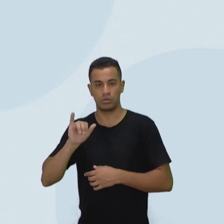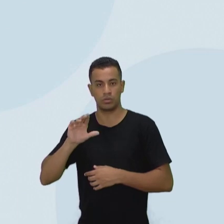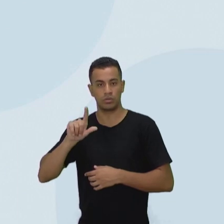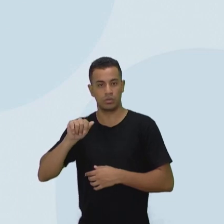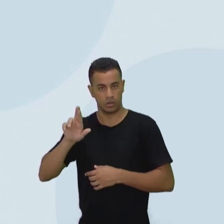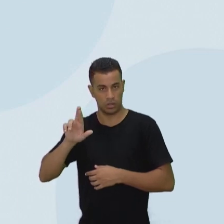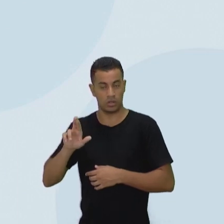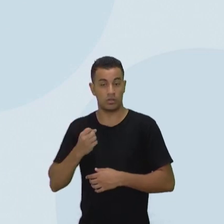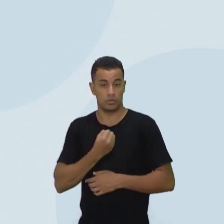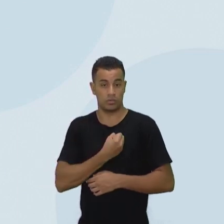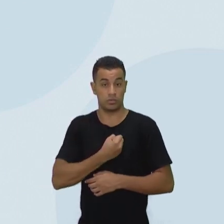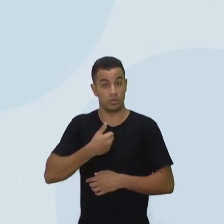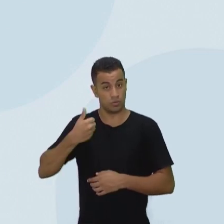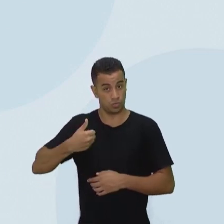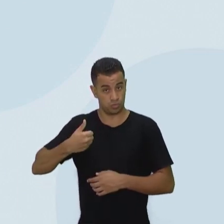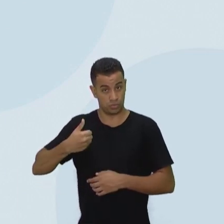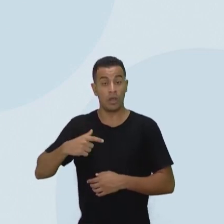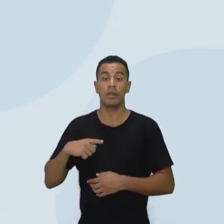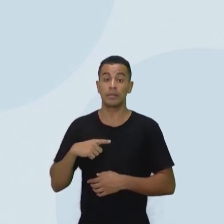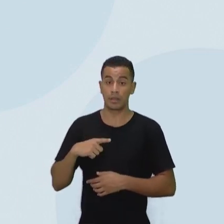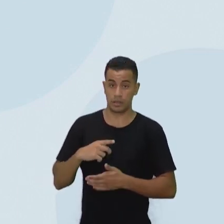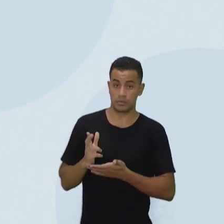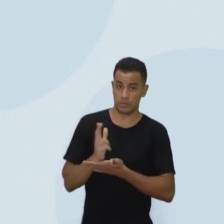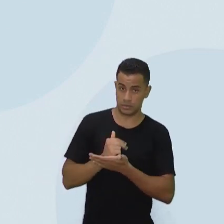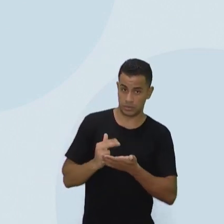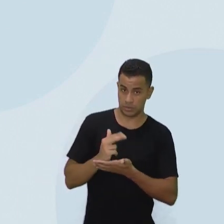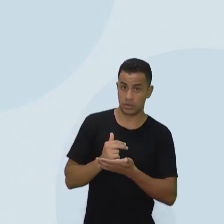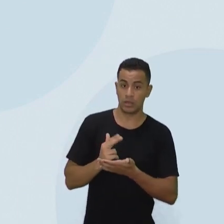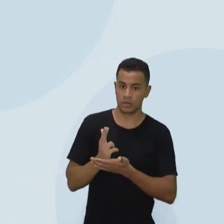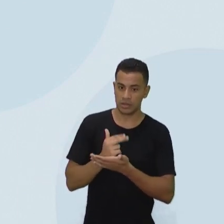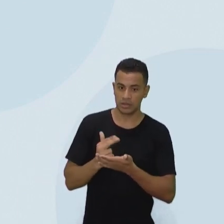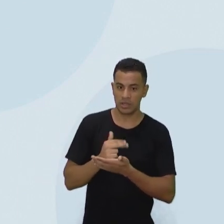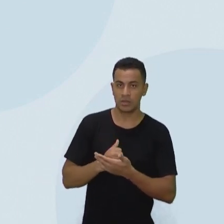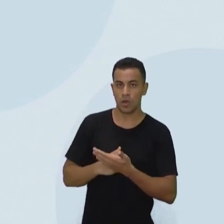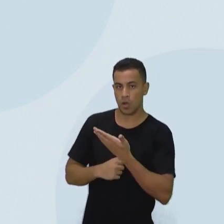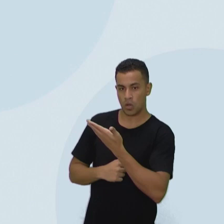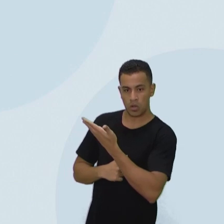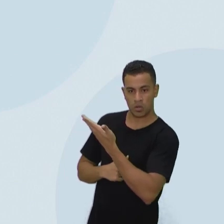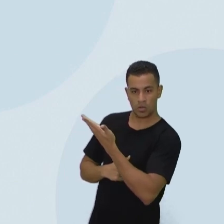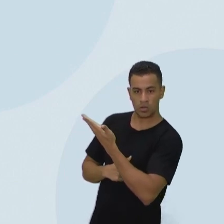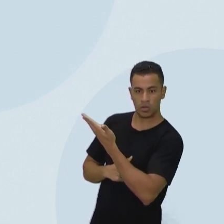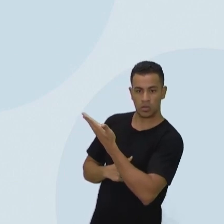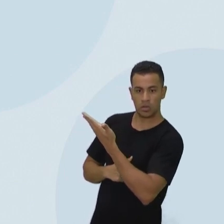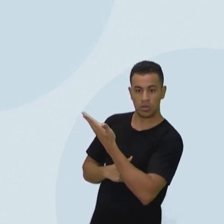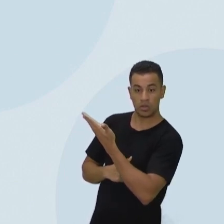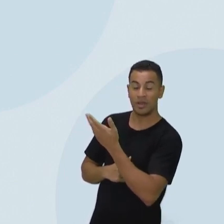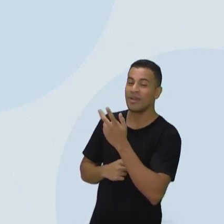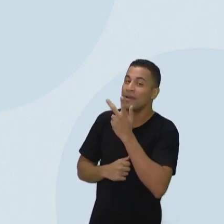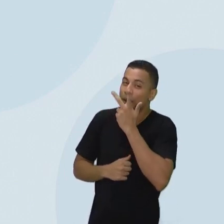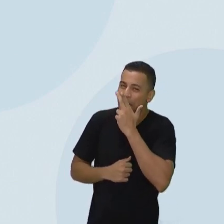esse desenho lembra um pouco a rotação por estações, só que aqui a gente tem